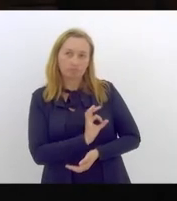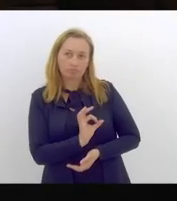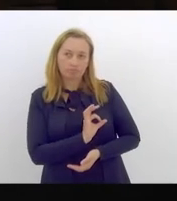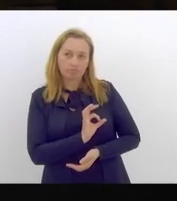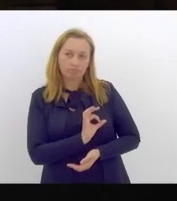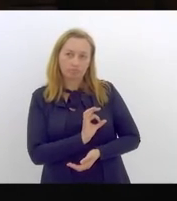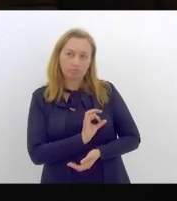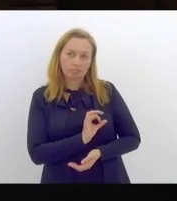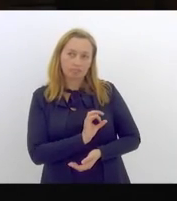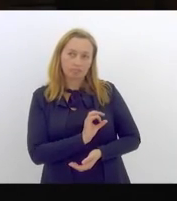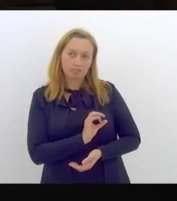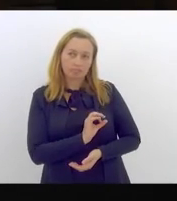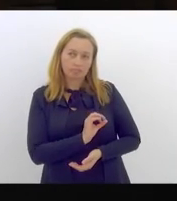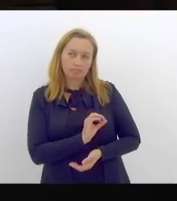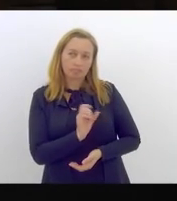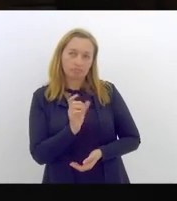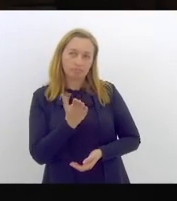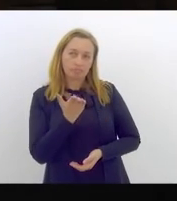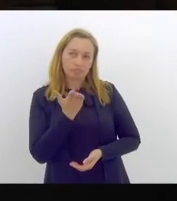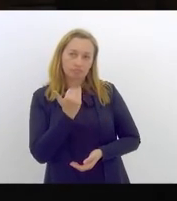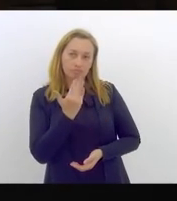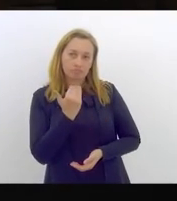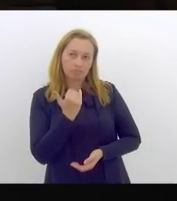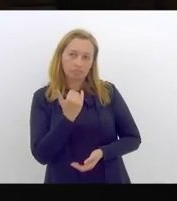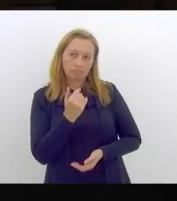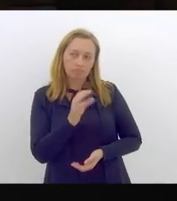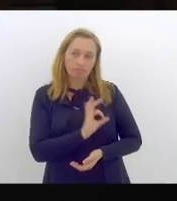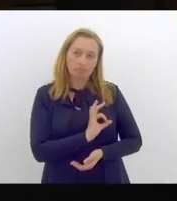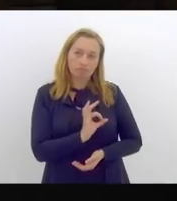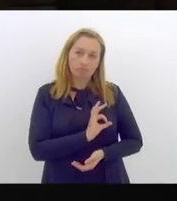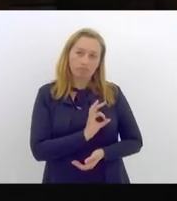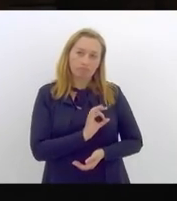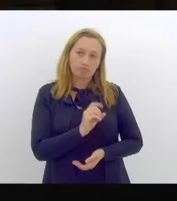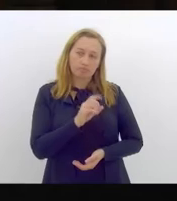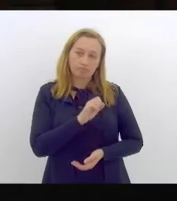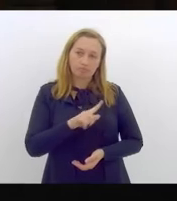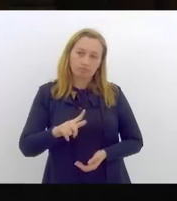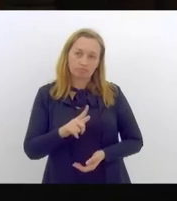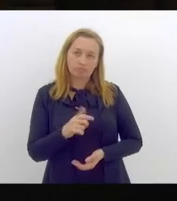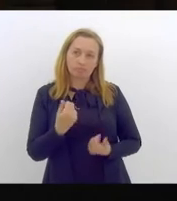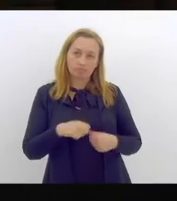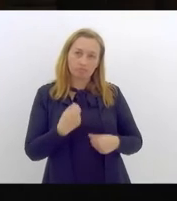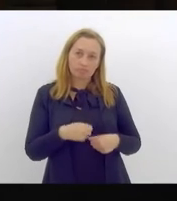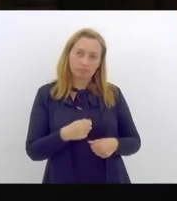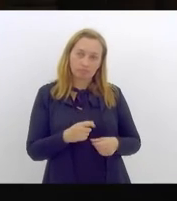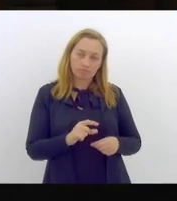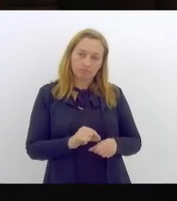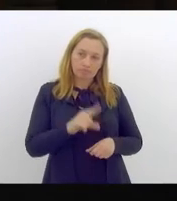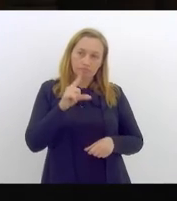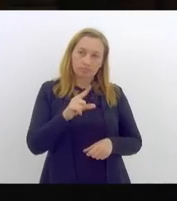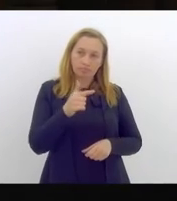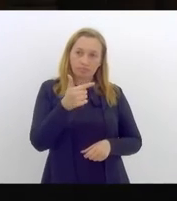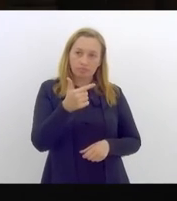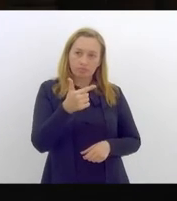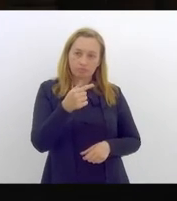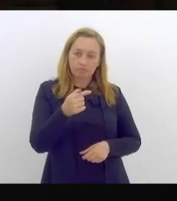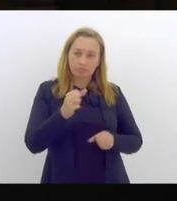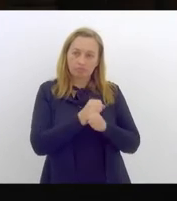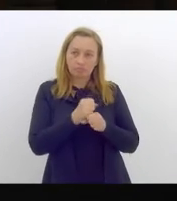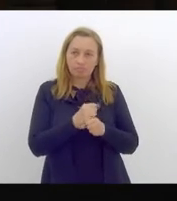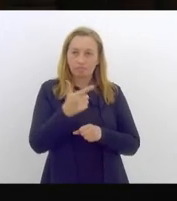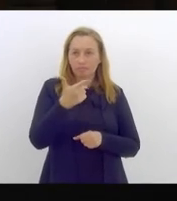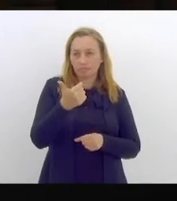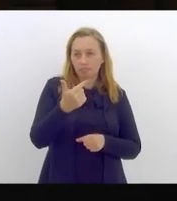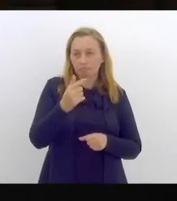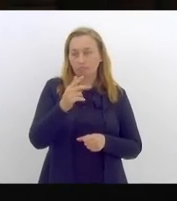o dito ticket alimentação da Polícia Civil, que precisa subir, que está há 7 anos a R$12. Não é para isso